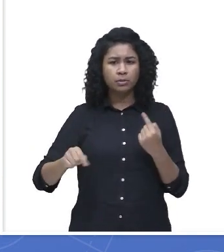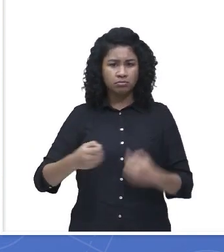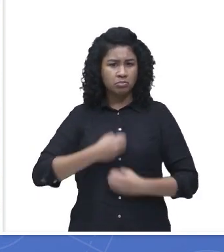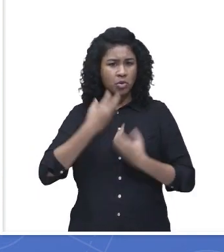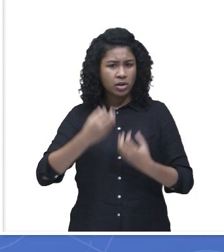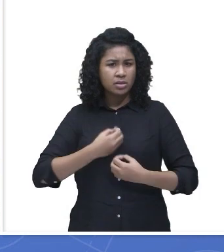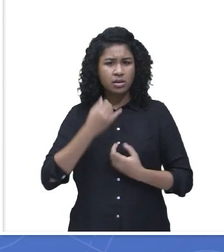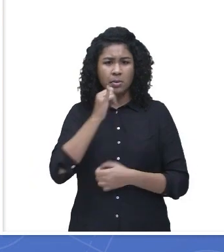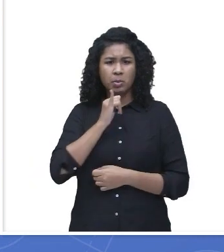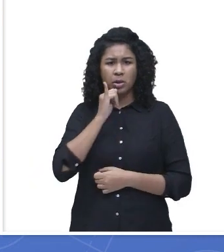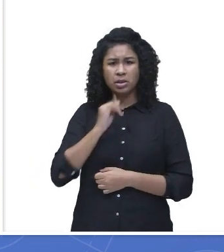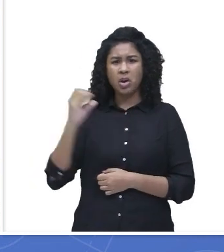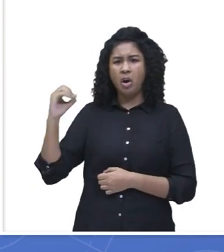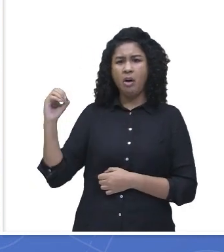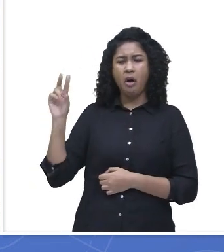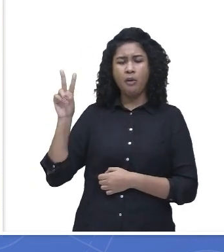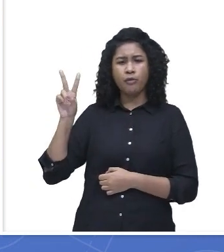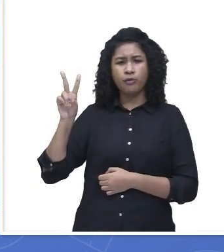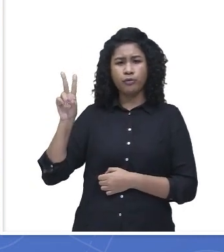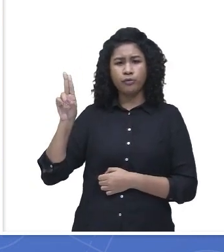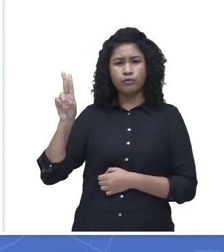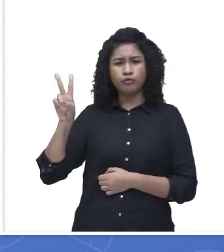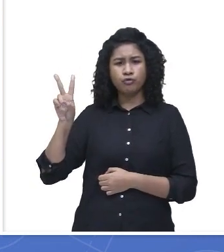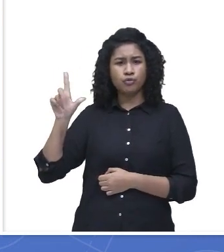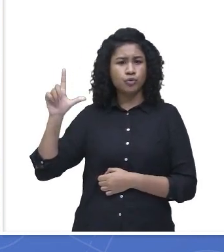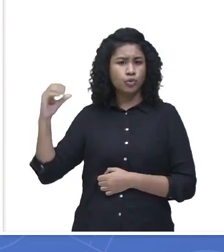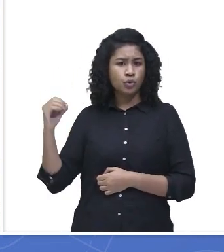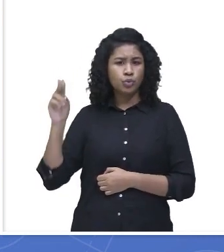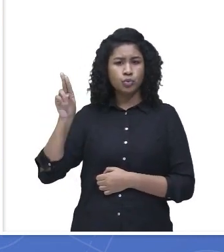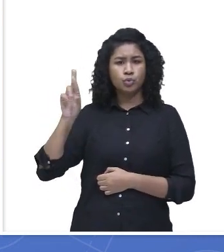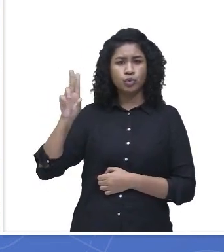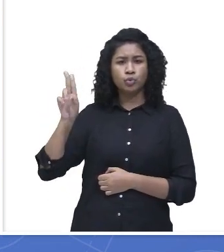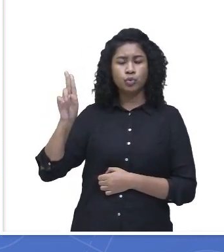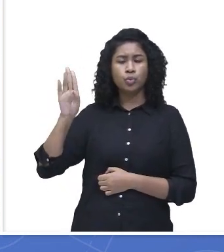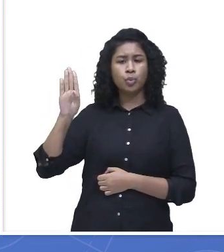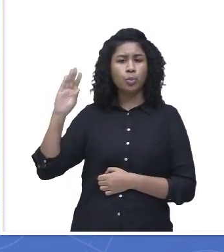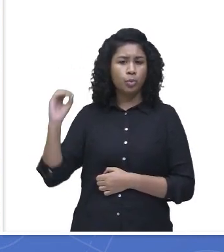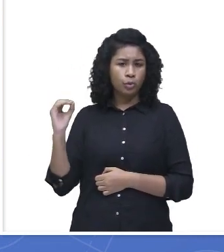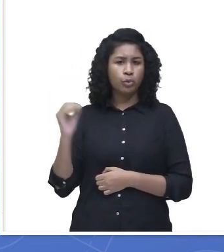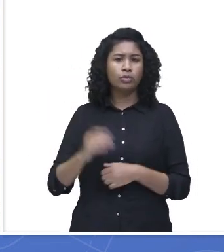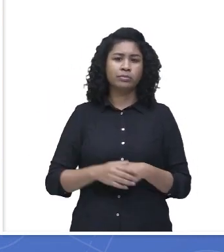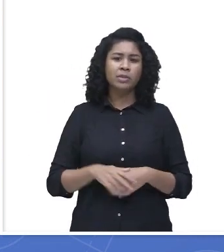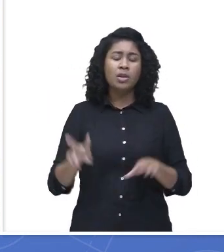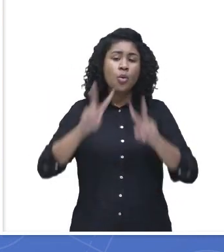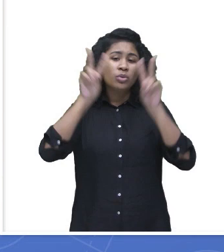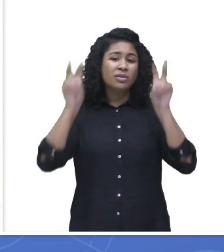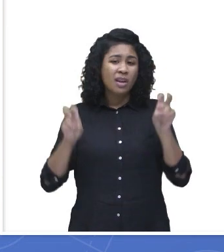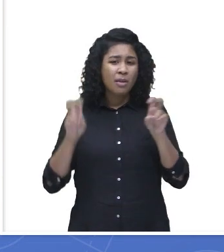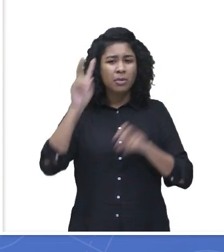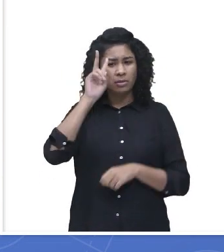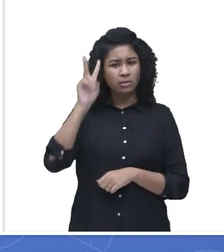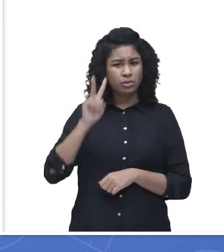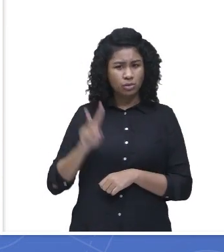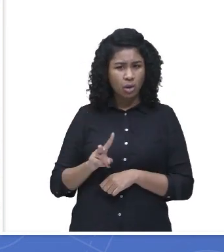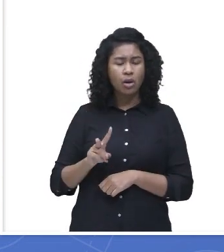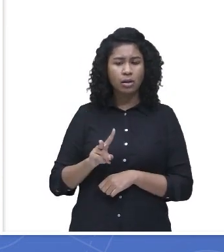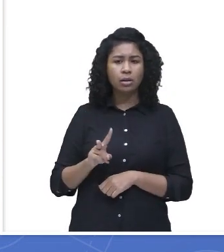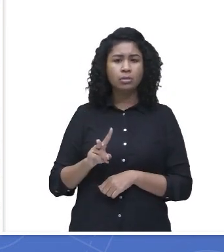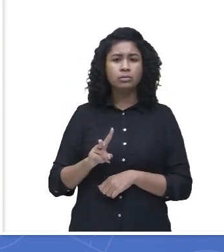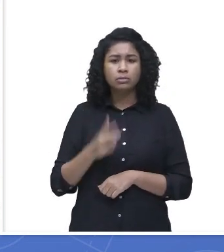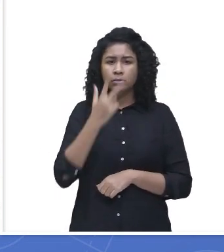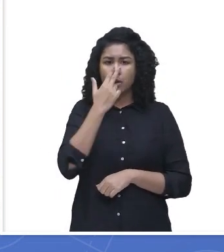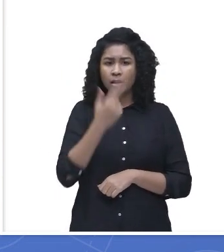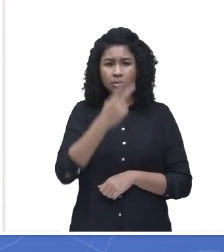urubu. A temática da escrita é também a constatação da derrota de uma pessoa em tom negativo e irônico, como nós